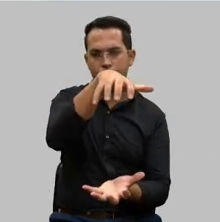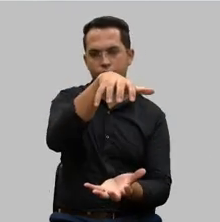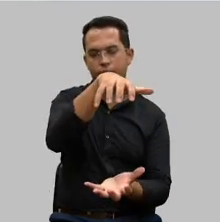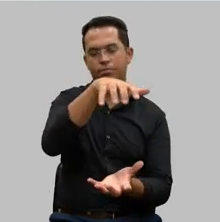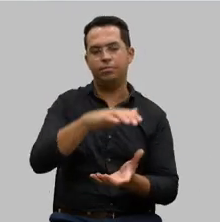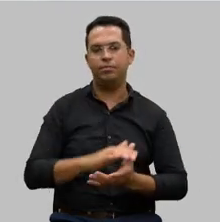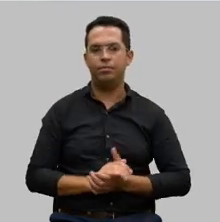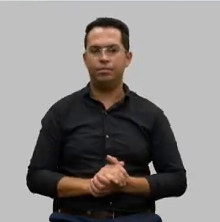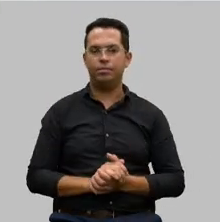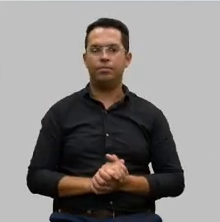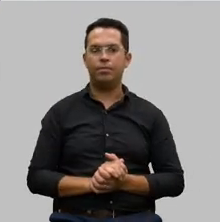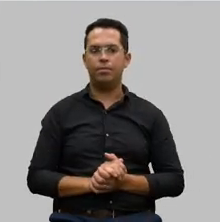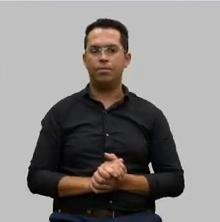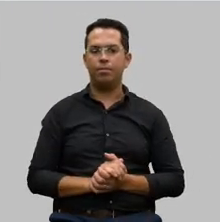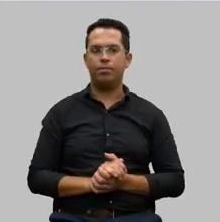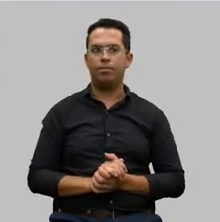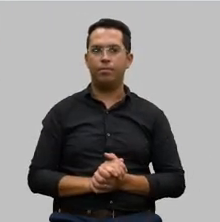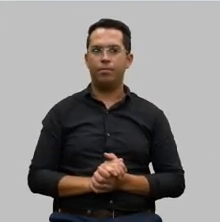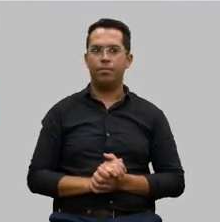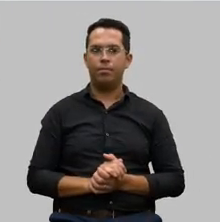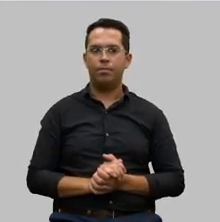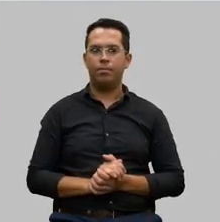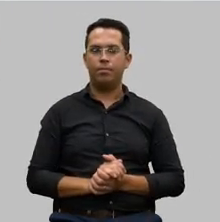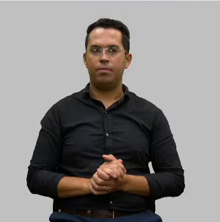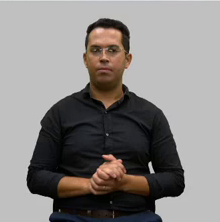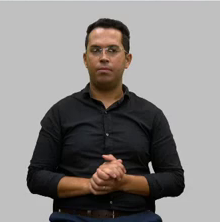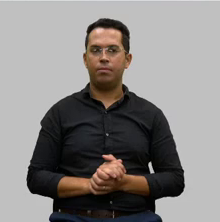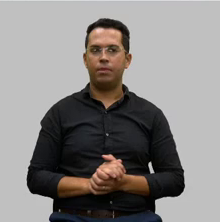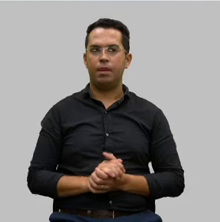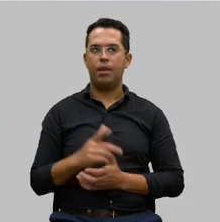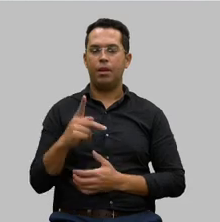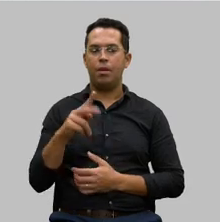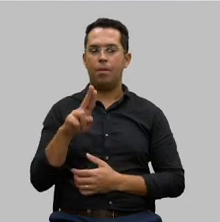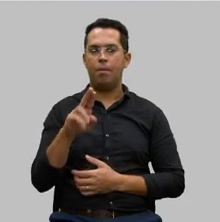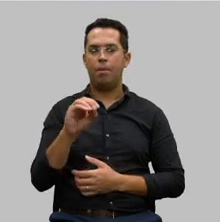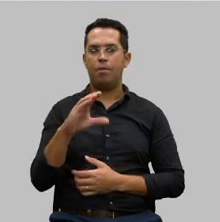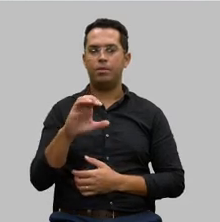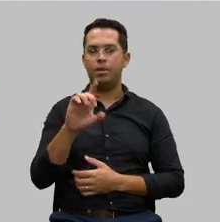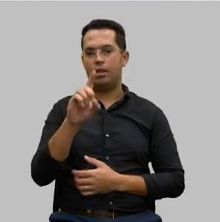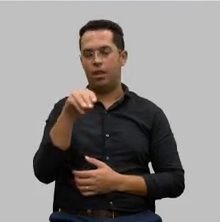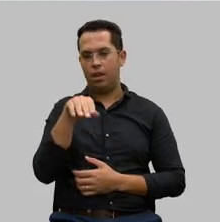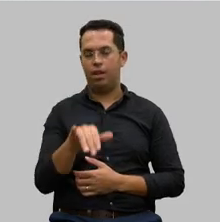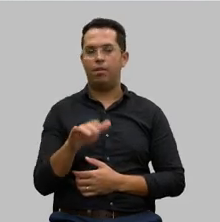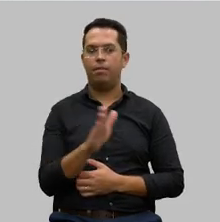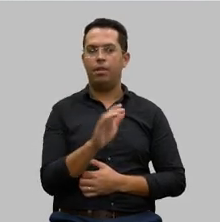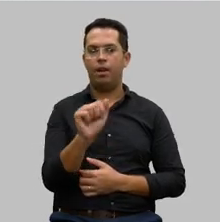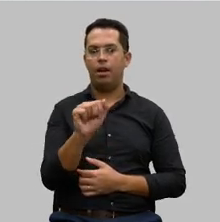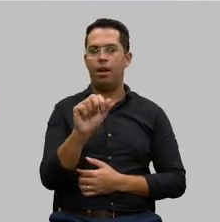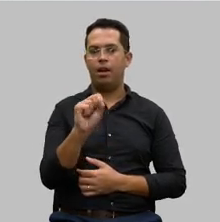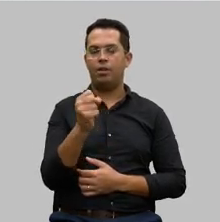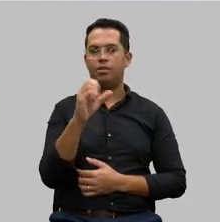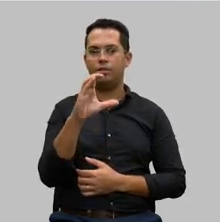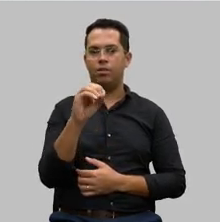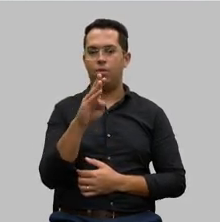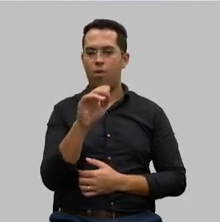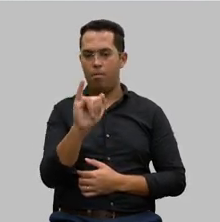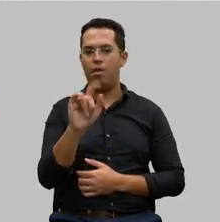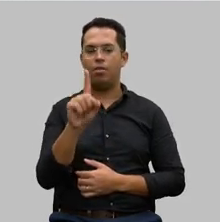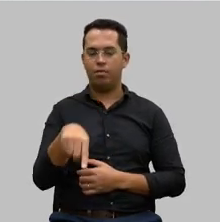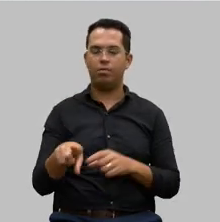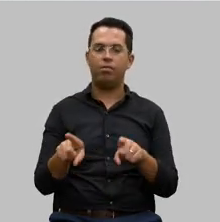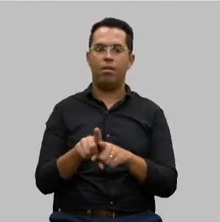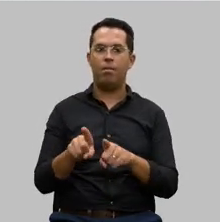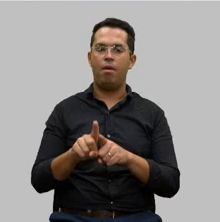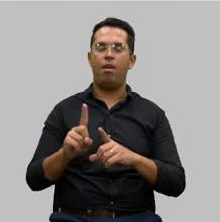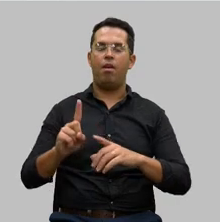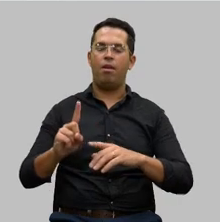tá nós aqui da procedem das COB das tapem são associações que também cuida do idoso